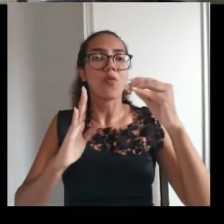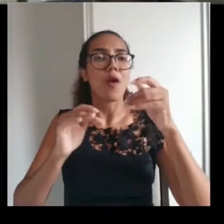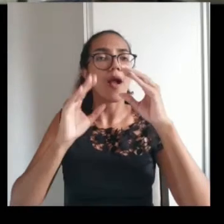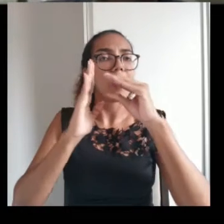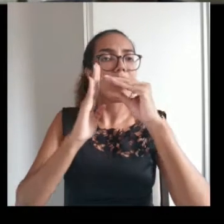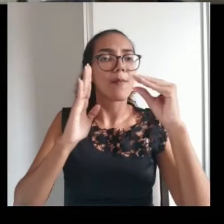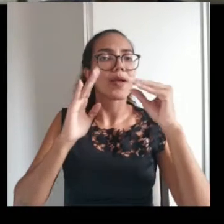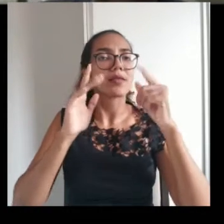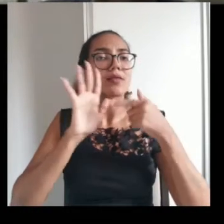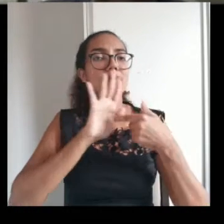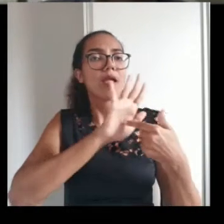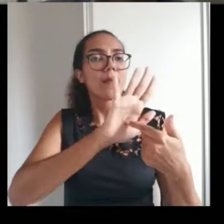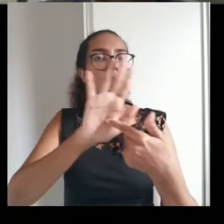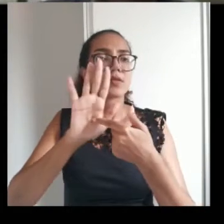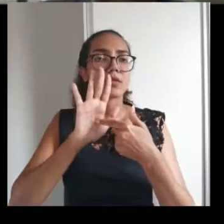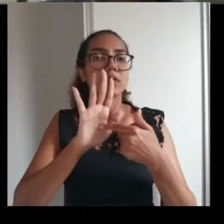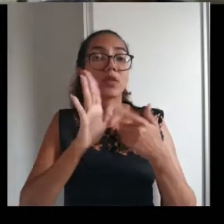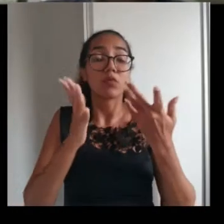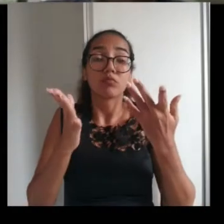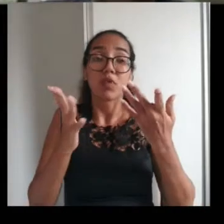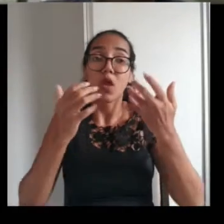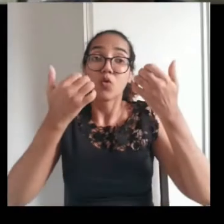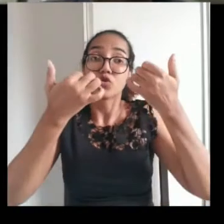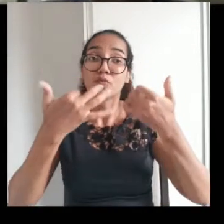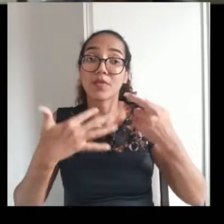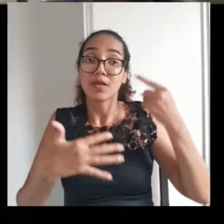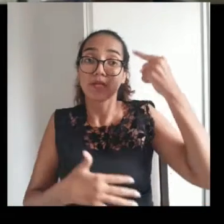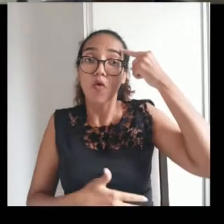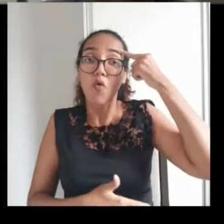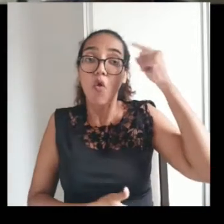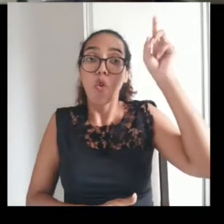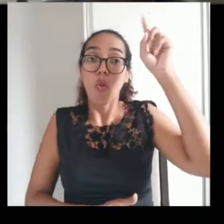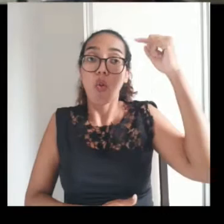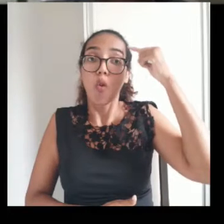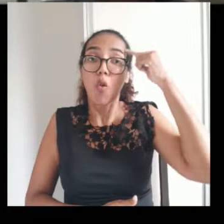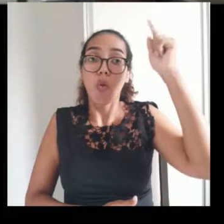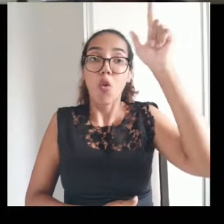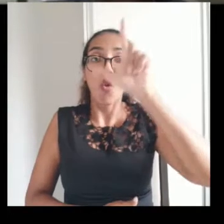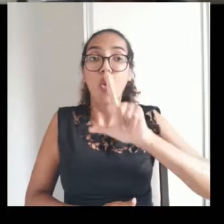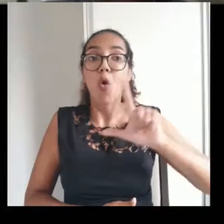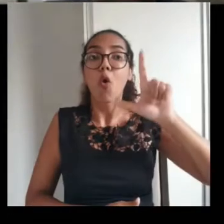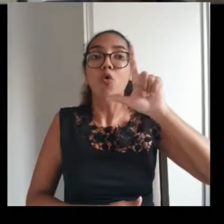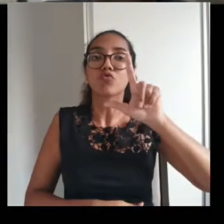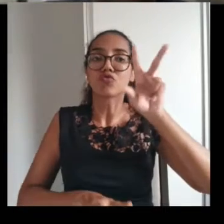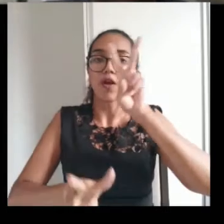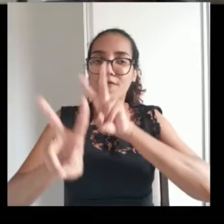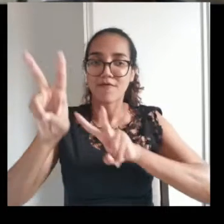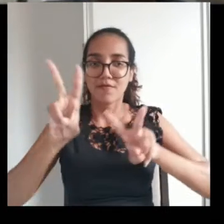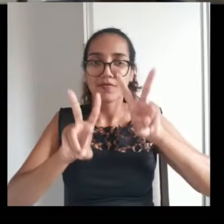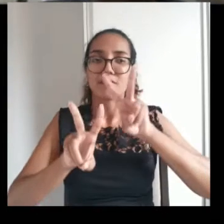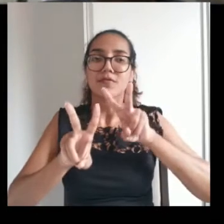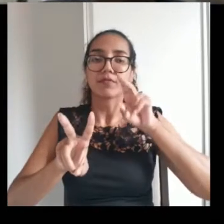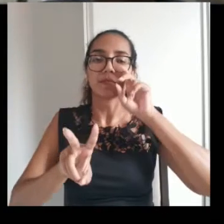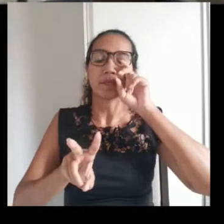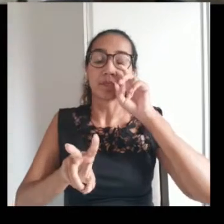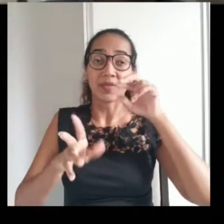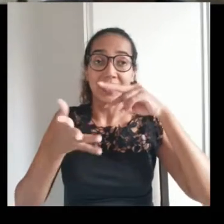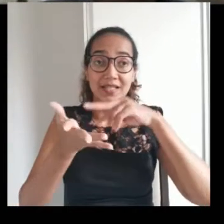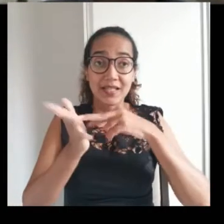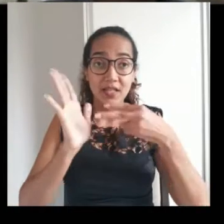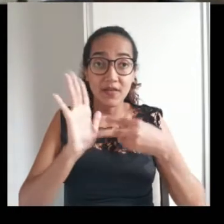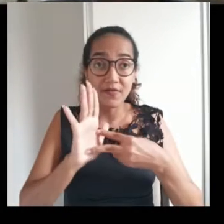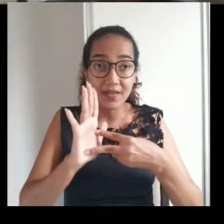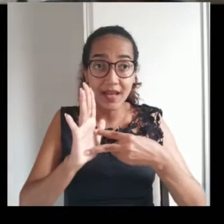classes num conjunto de responsabilidade, é uma visão lógica. Não significa necessariamente que você vai ter que criar, não